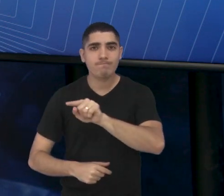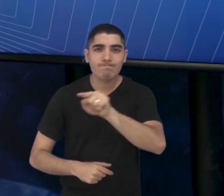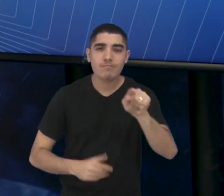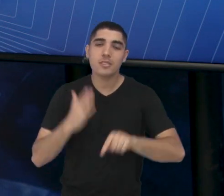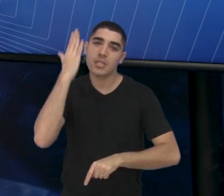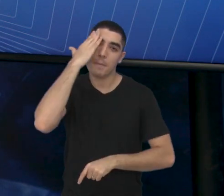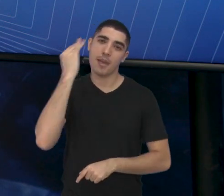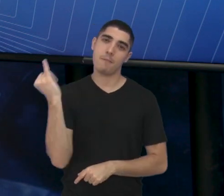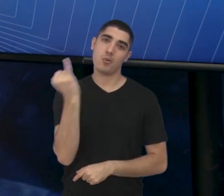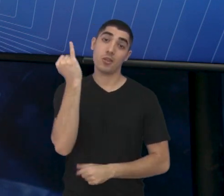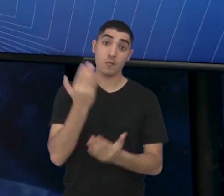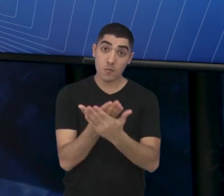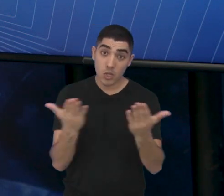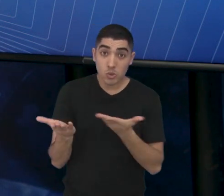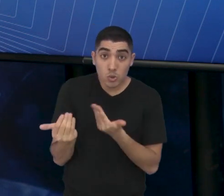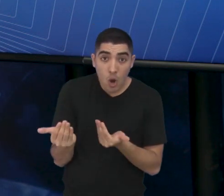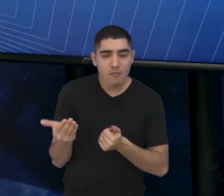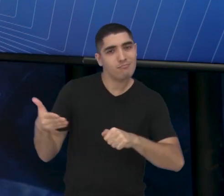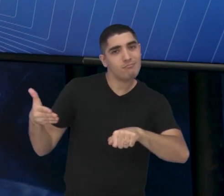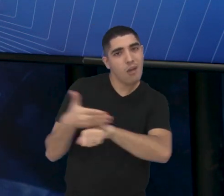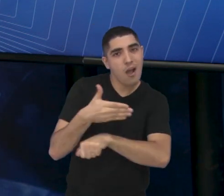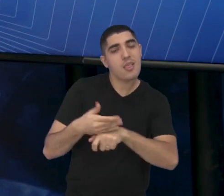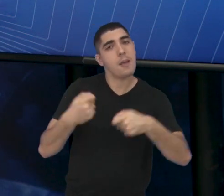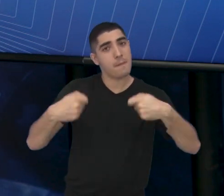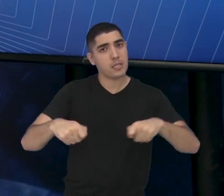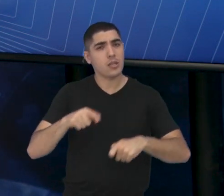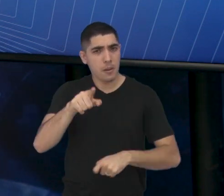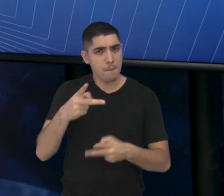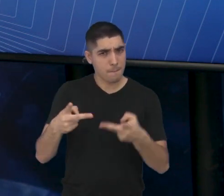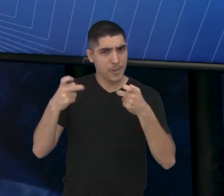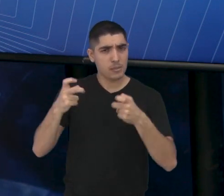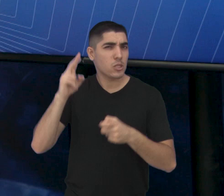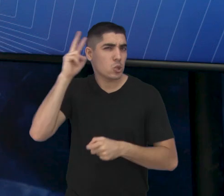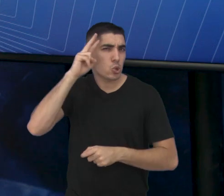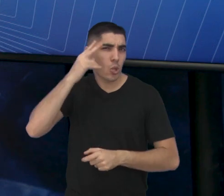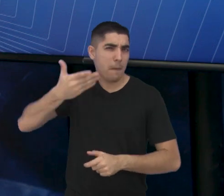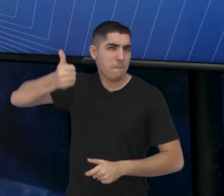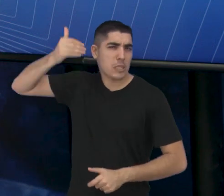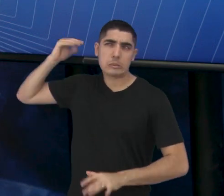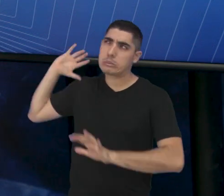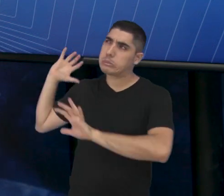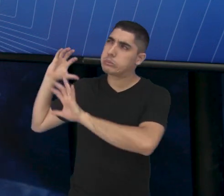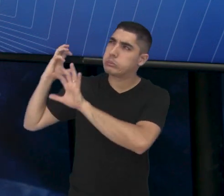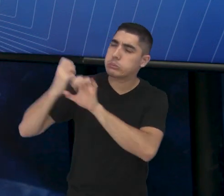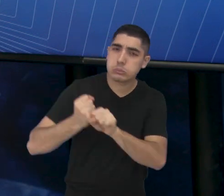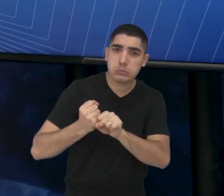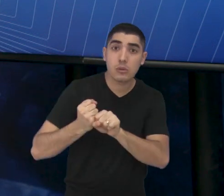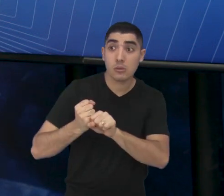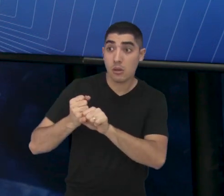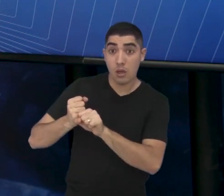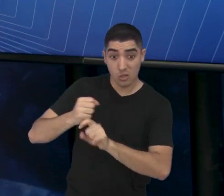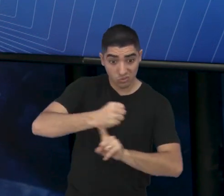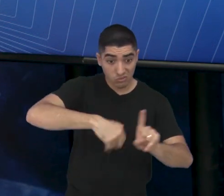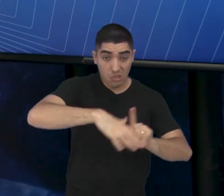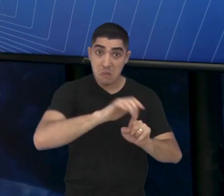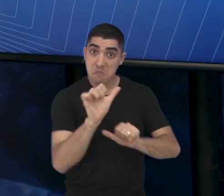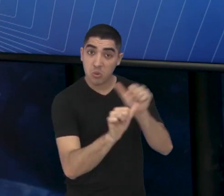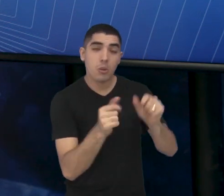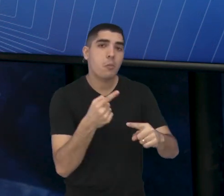da importância da participação dos jovens, né? Se você olhar historicamente, as grandes mudanças sociais, elas